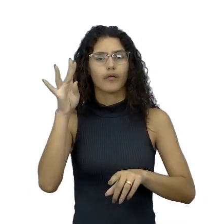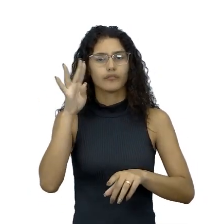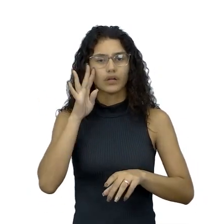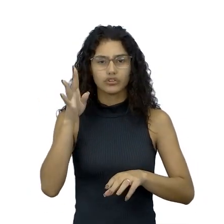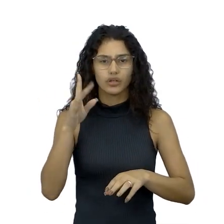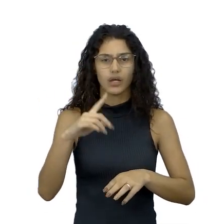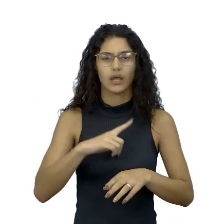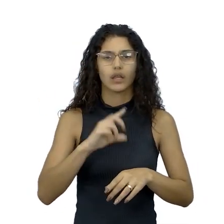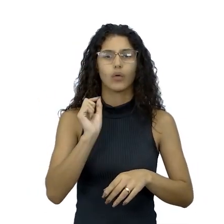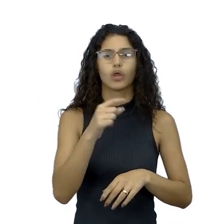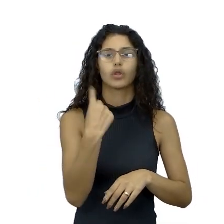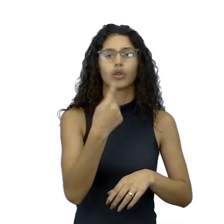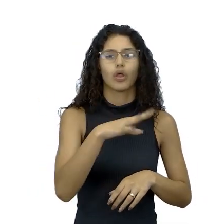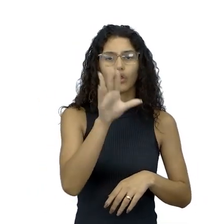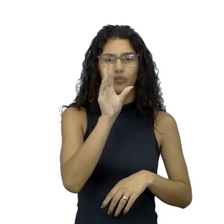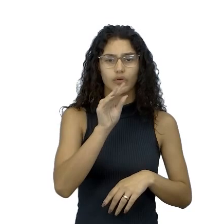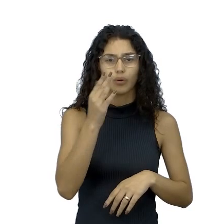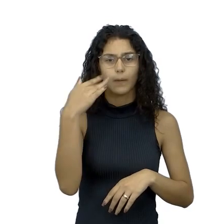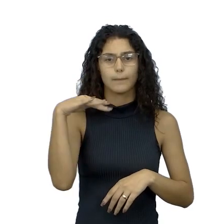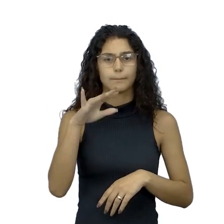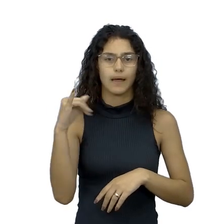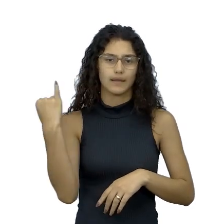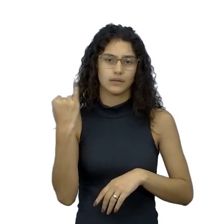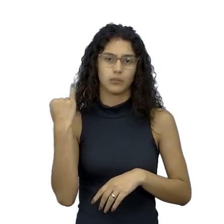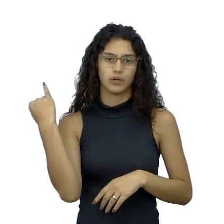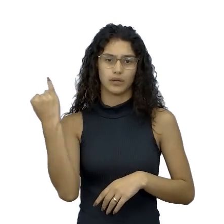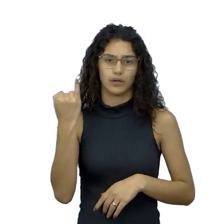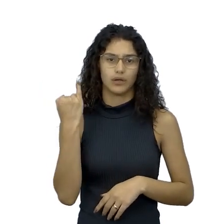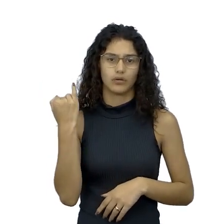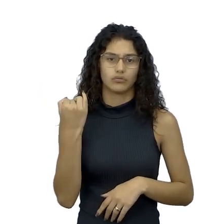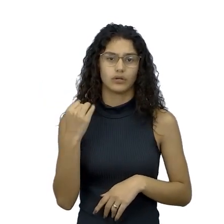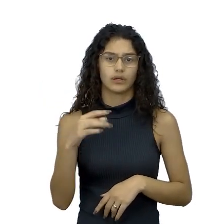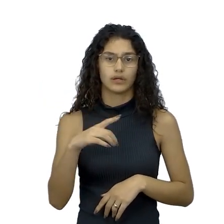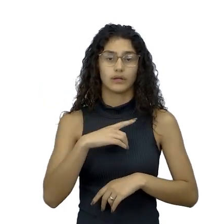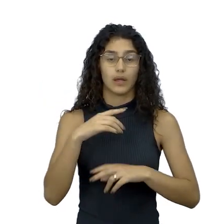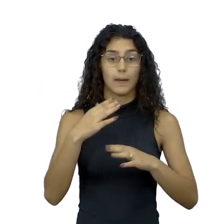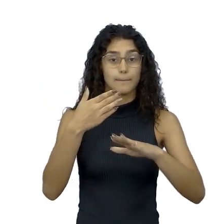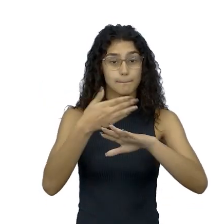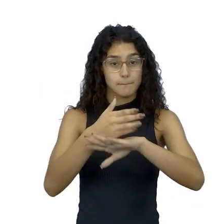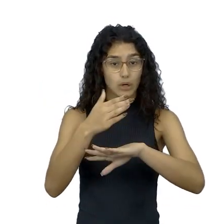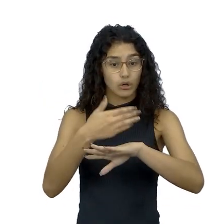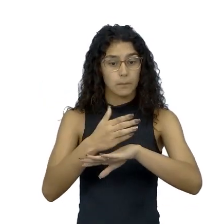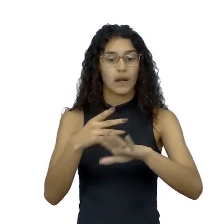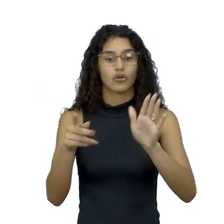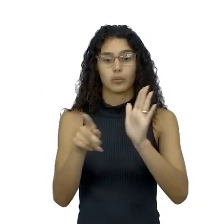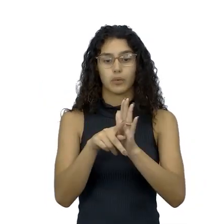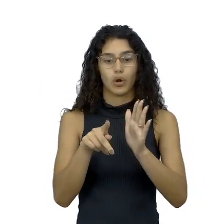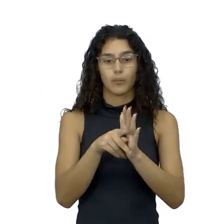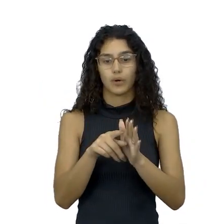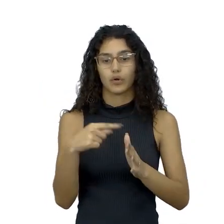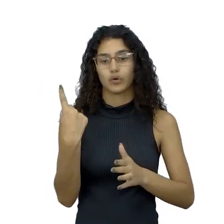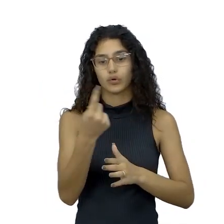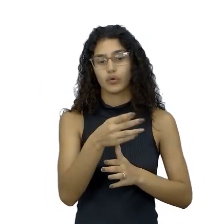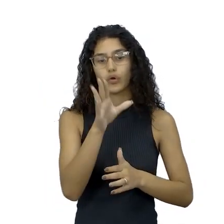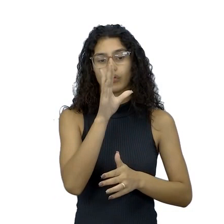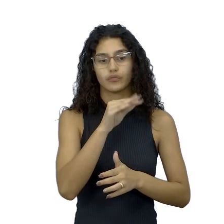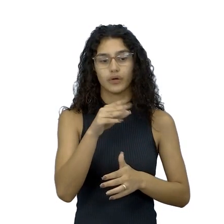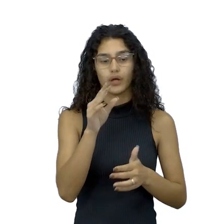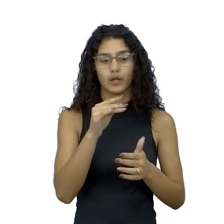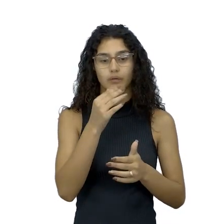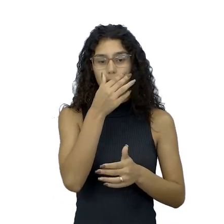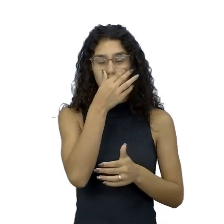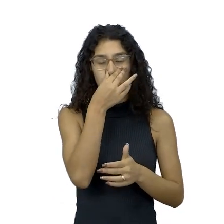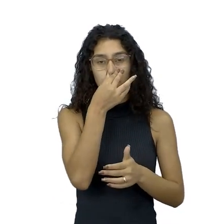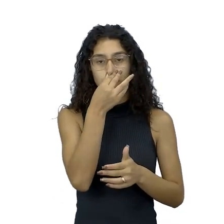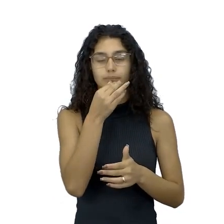sobre aquilo que a gente falou e, mais importante, né, sobre a sua própria prática docente. Quando a gente às vezes se